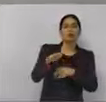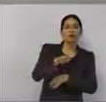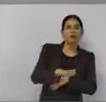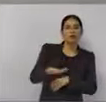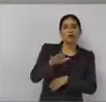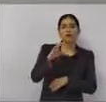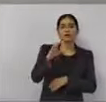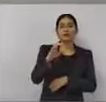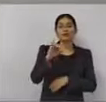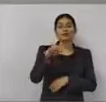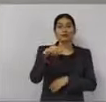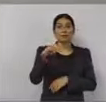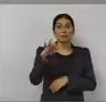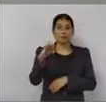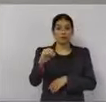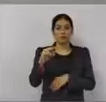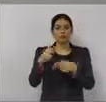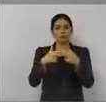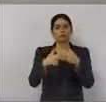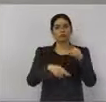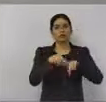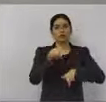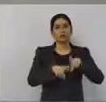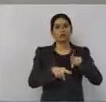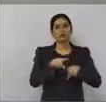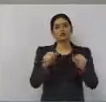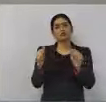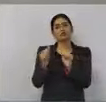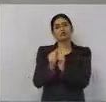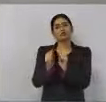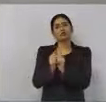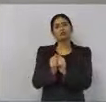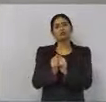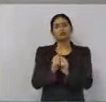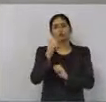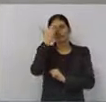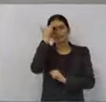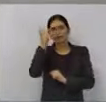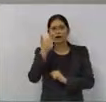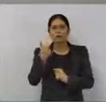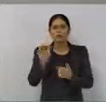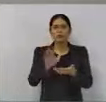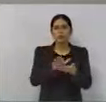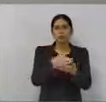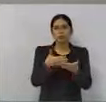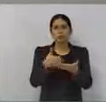de cimento. Essa solução também já existe, só que ela é um pouco mais distante.